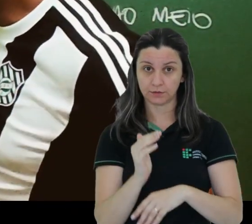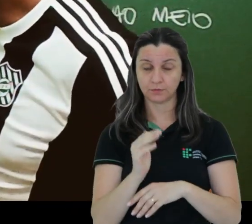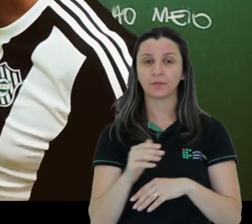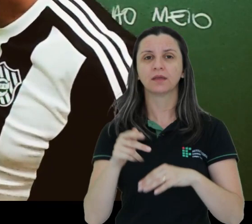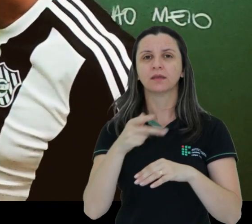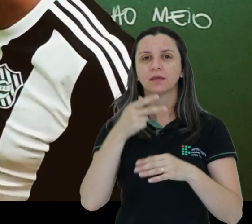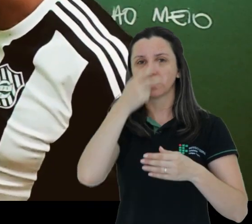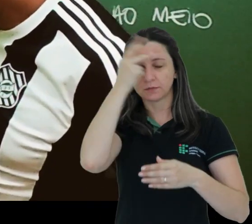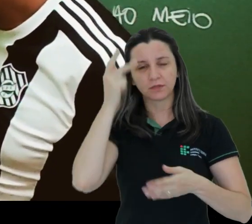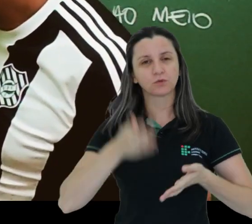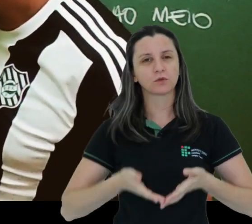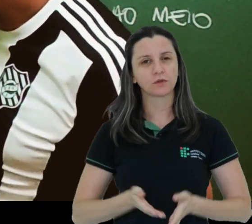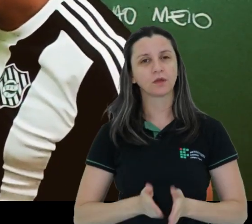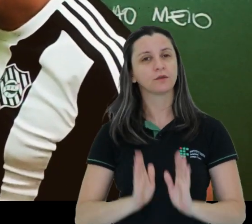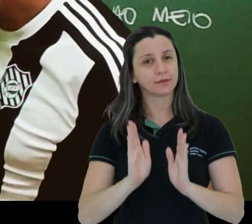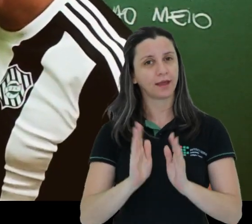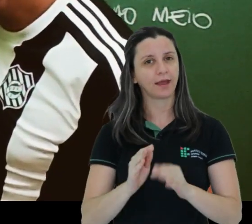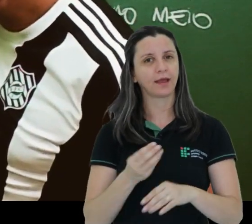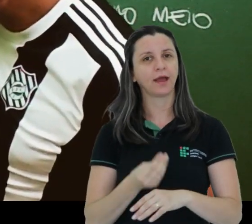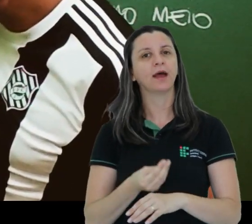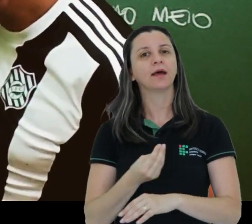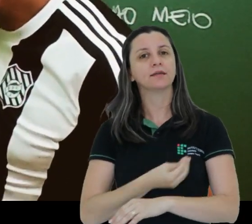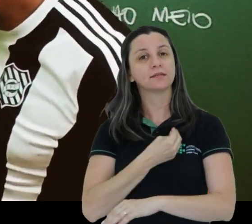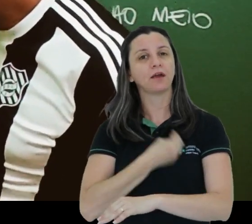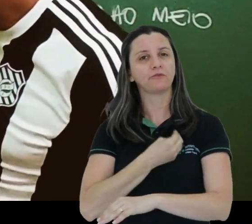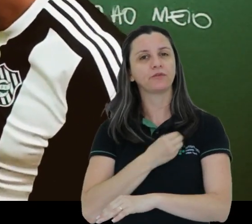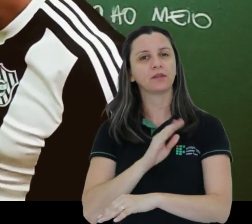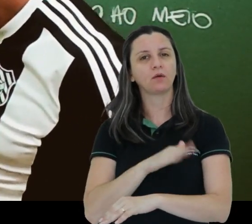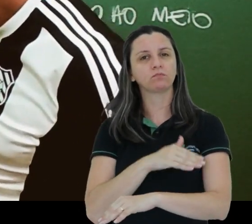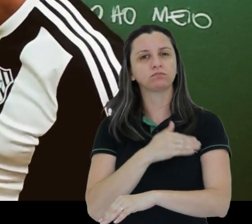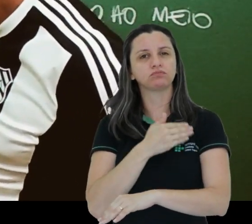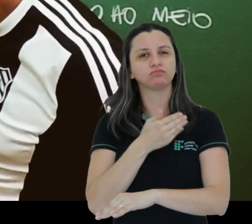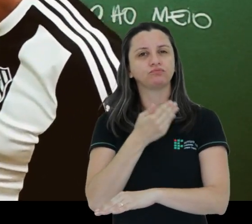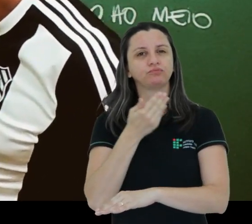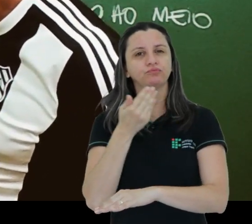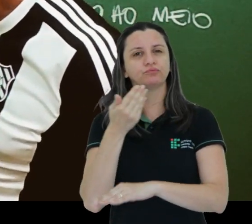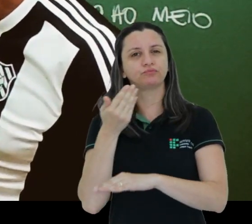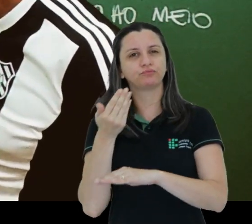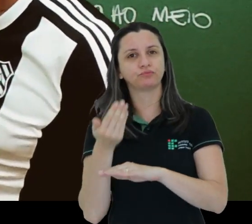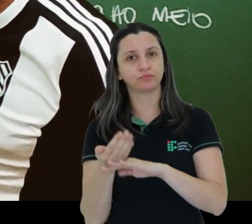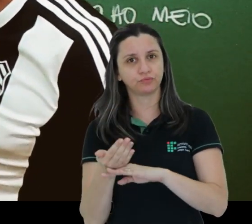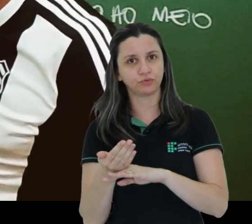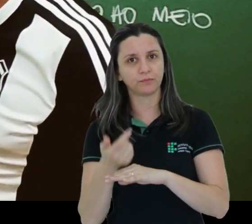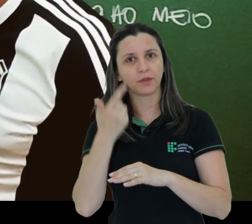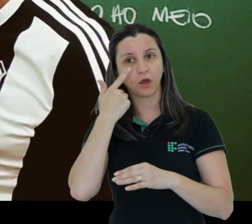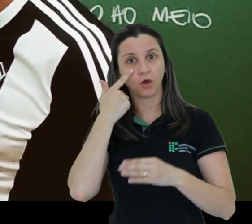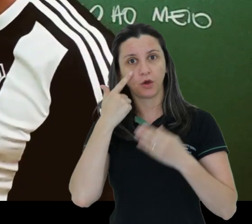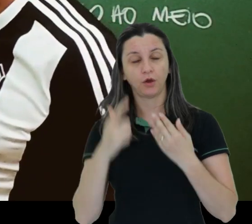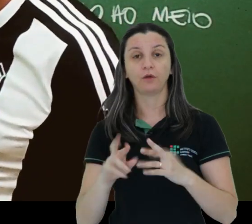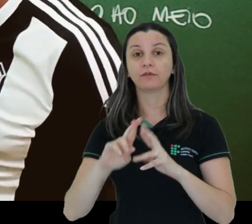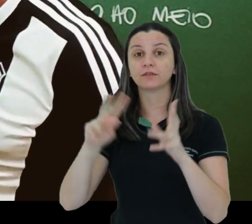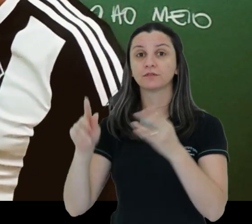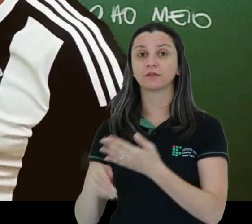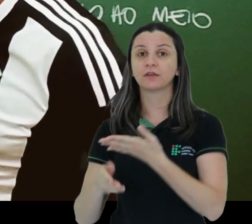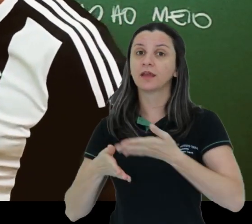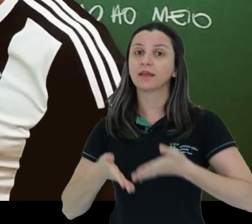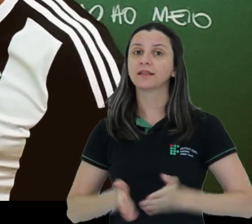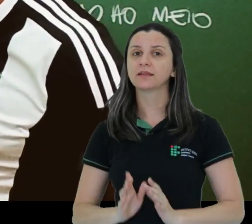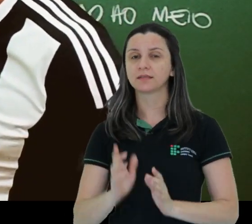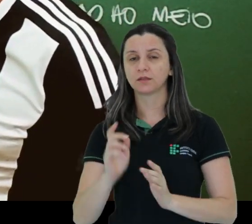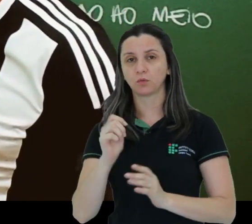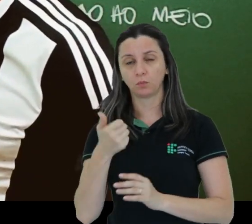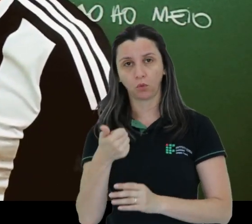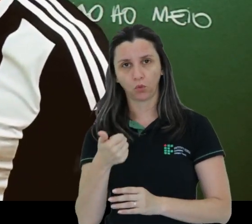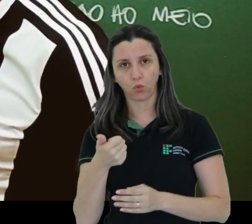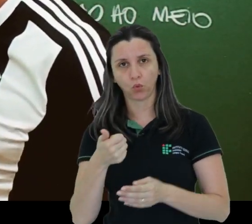que acontece? As pessoas vão vendo mais. Então, aqui em cima vai alargar, ó, né? E, vão vendo mais. E vai